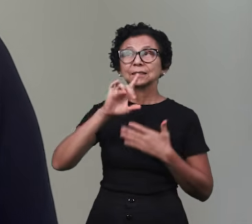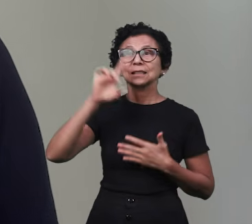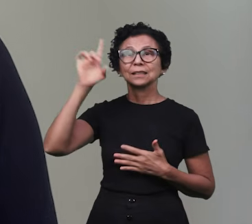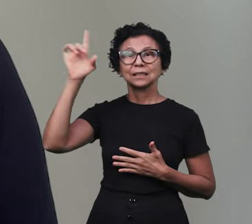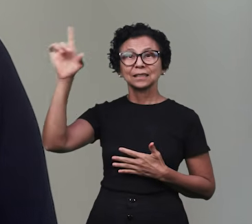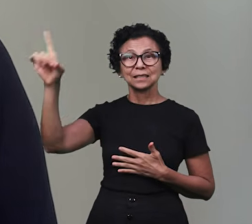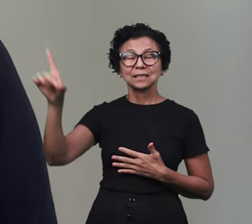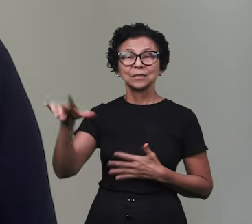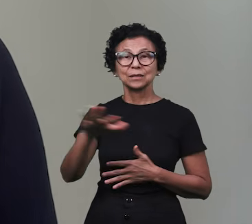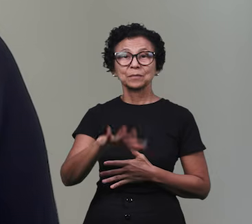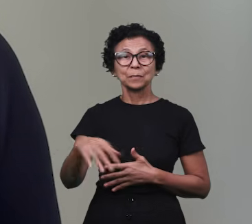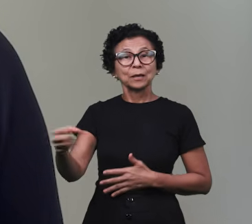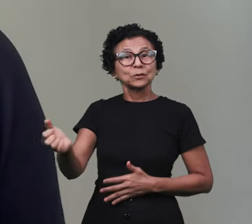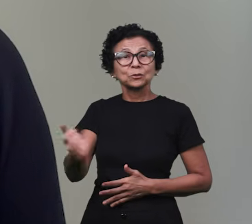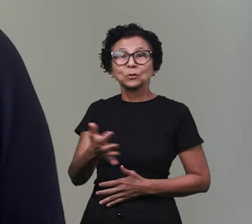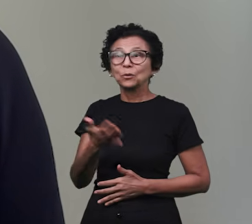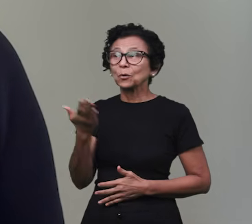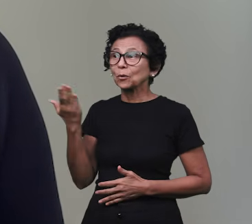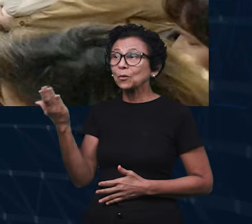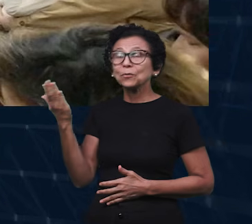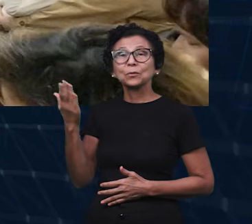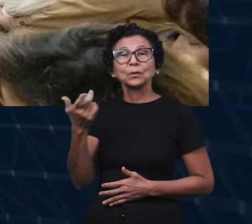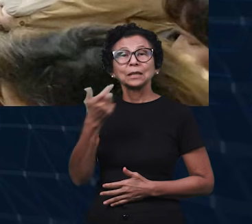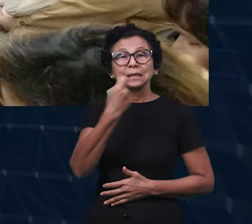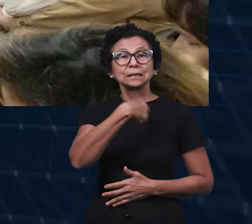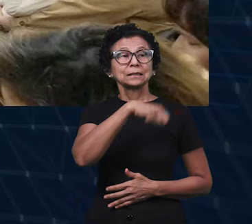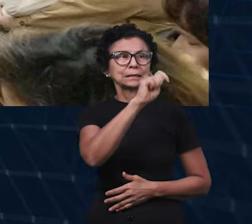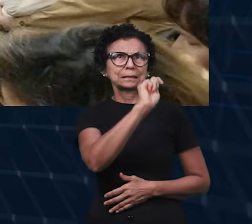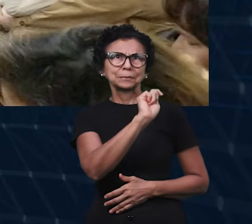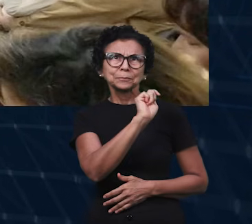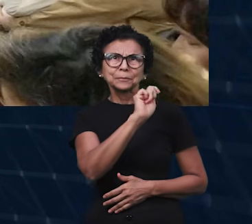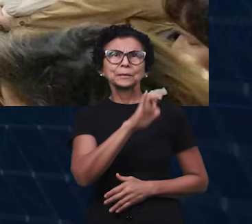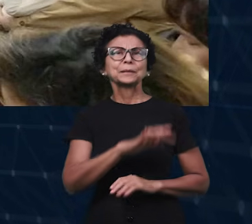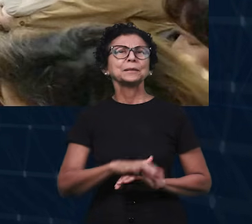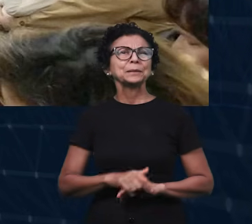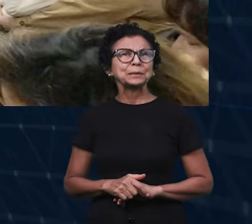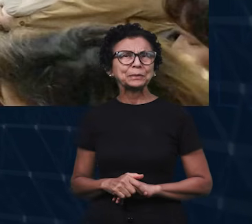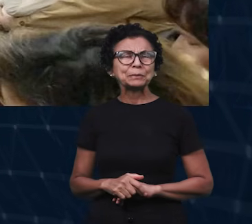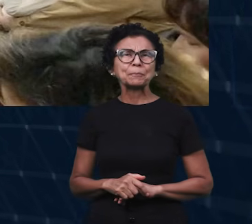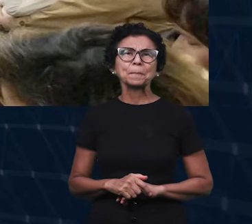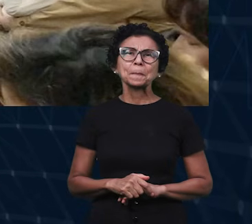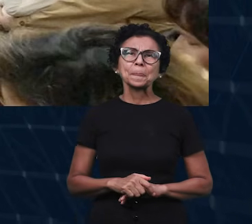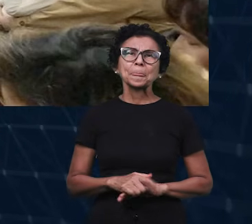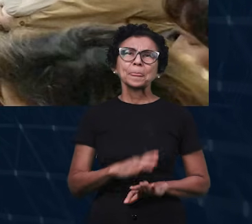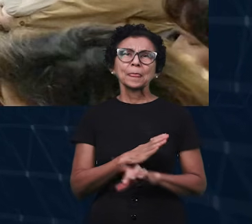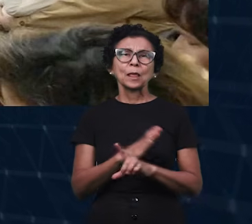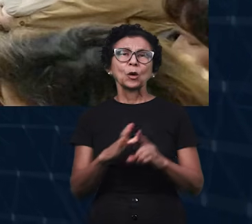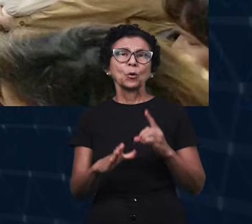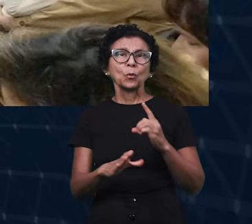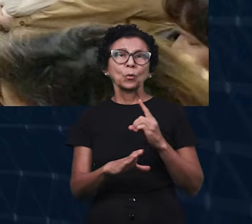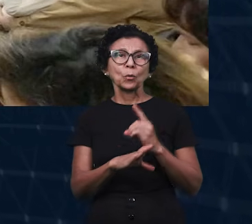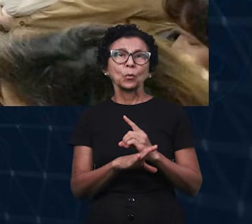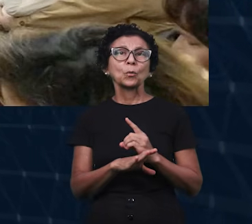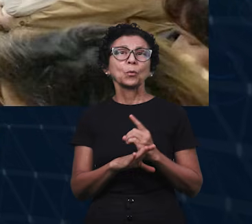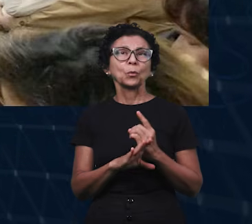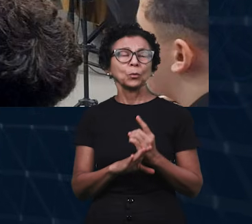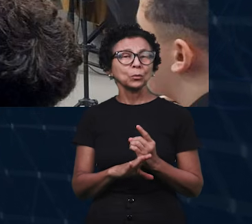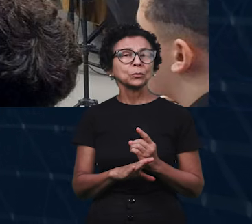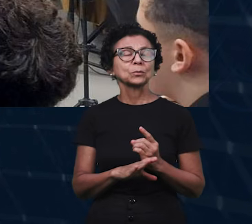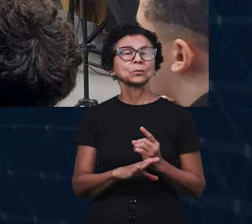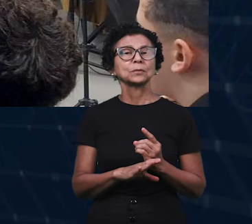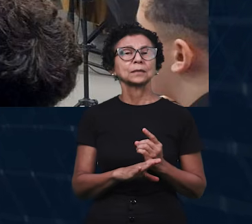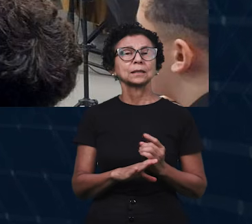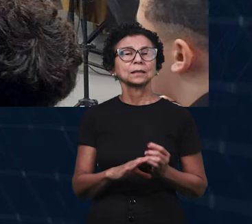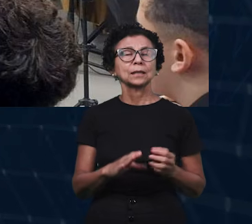pela consagração do novo espaço da Igreja Cristã Maranata em Barcelona, na Espanha. O culto realizado neste final de semana reuniu pastores